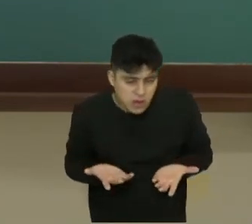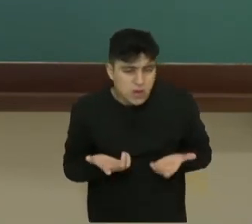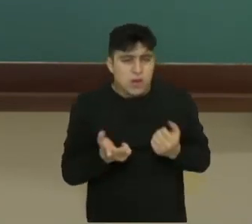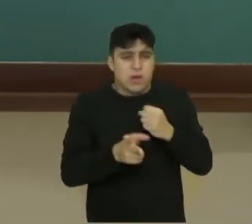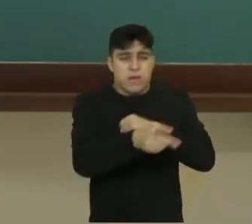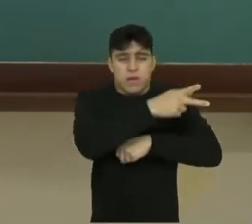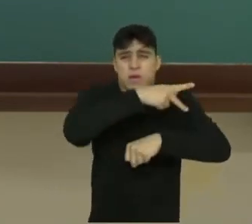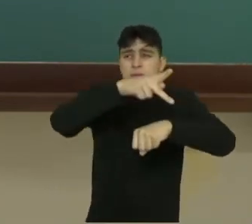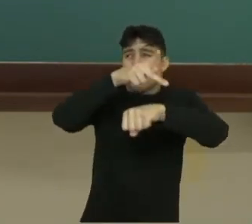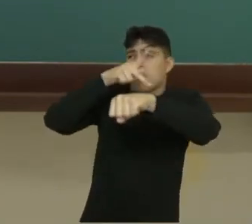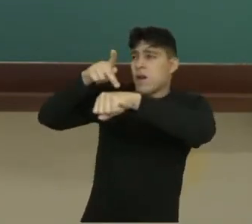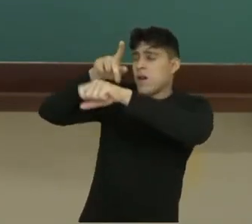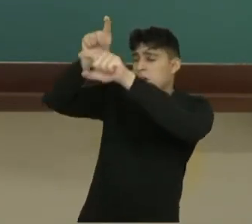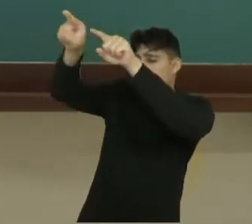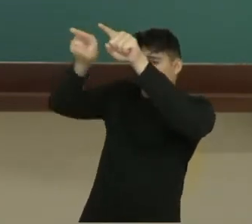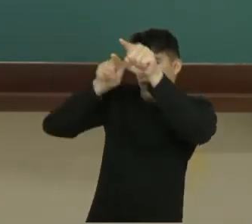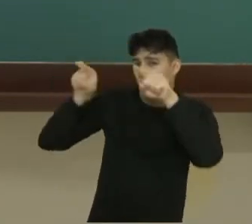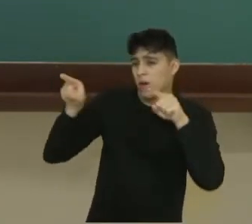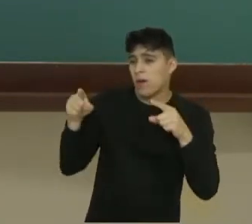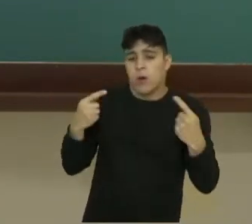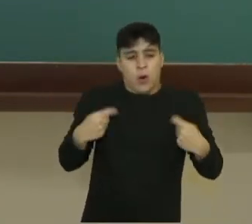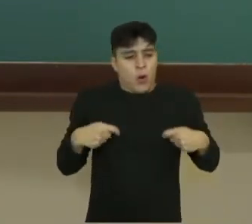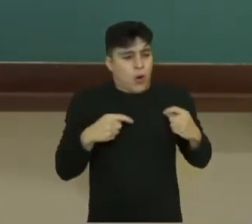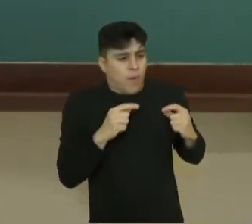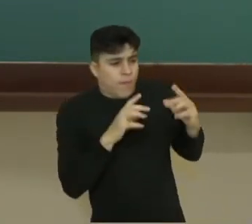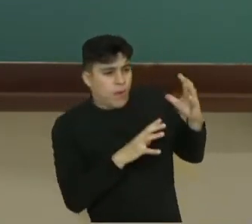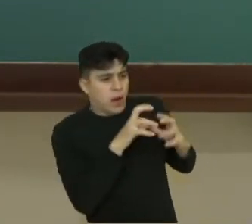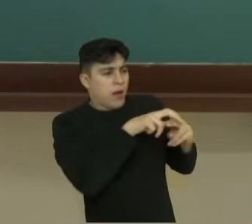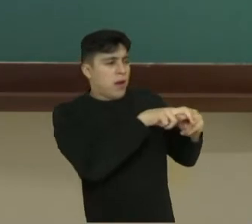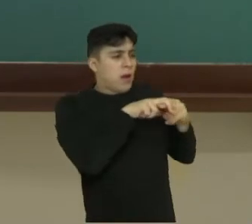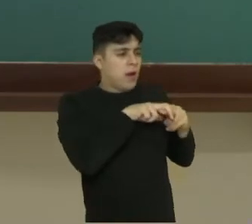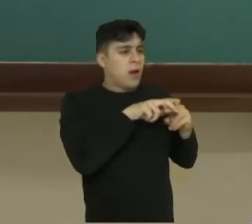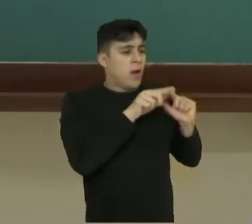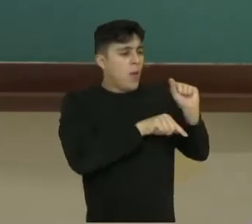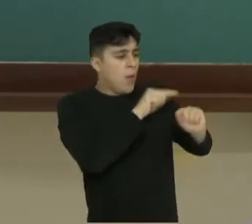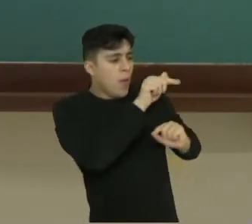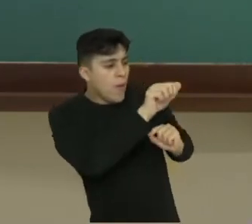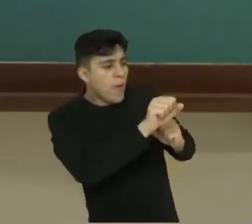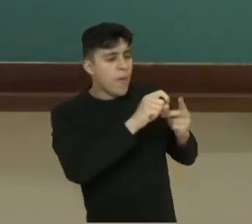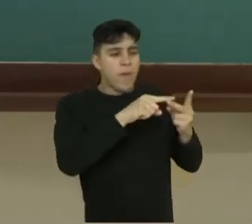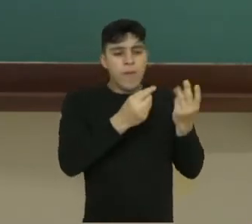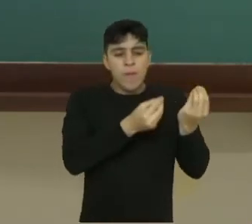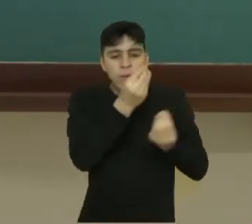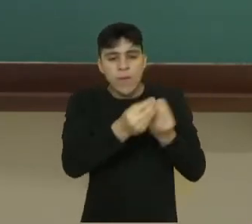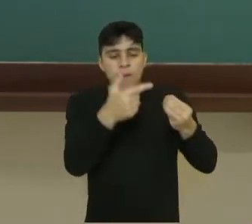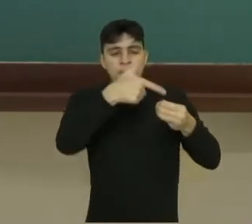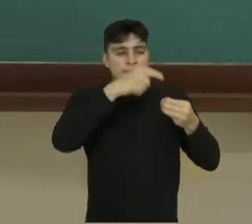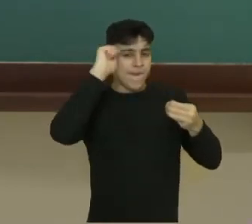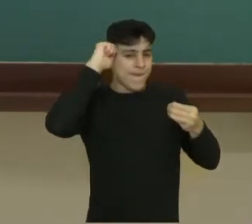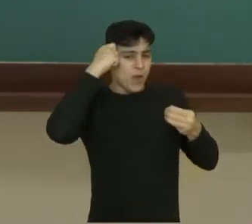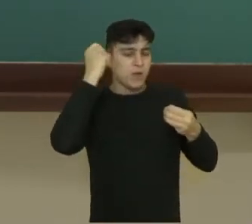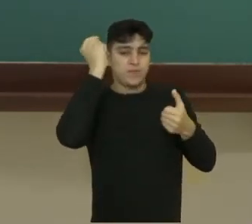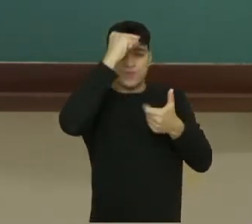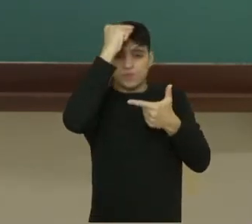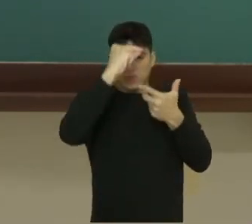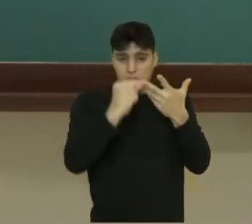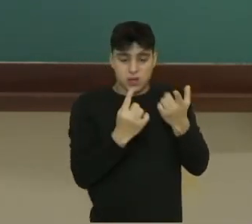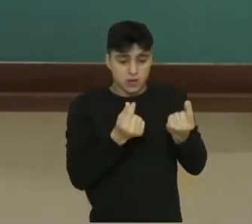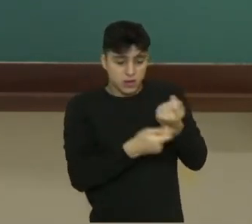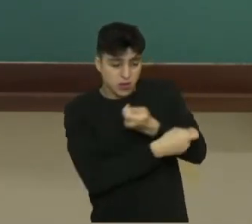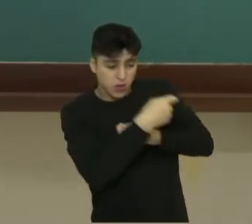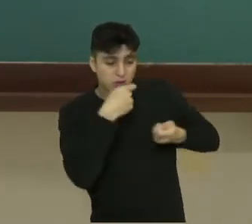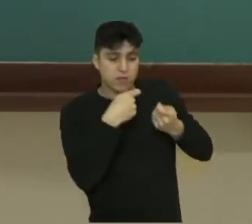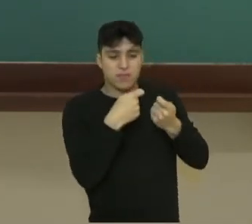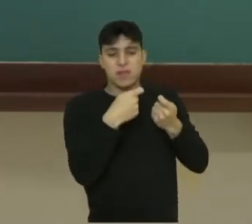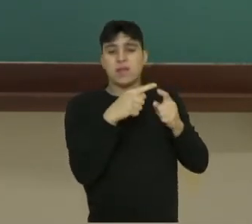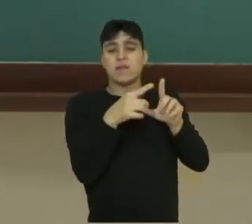dos países, eles brigam por causa dos recursos de gás, brigam por causa do recurso de petróleo, né? Tem essa questão da economia verde